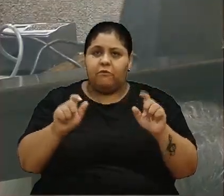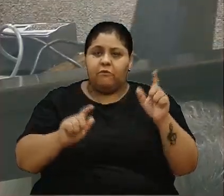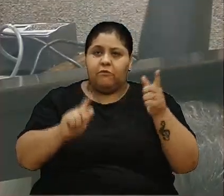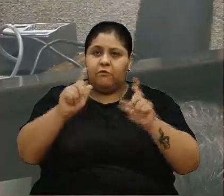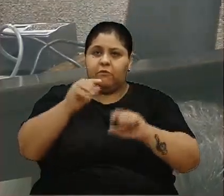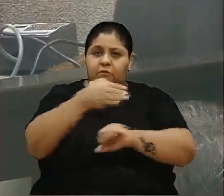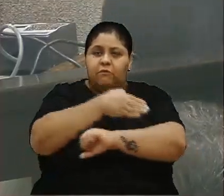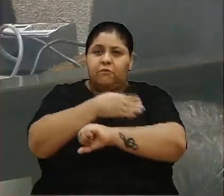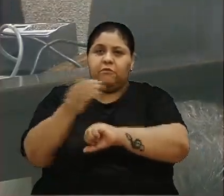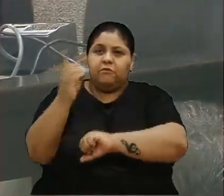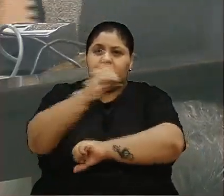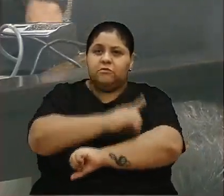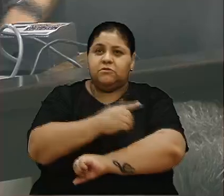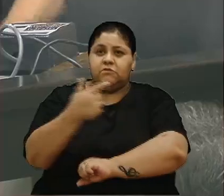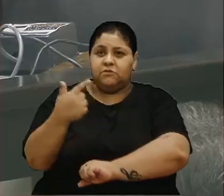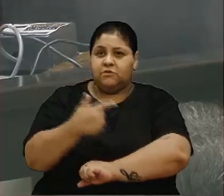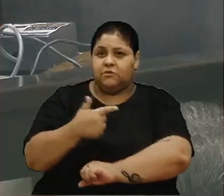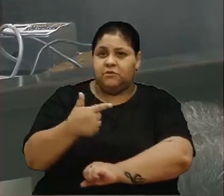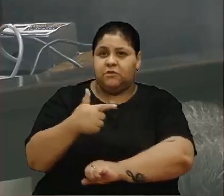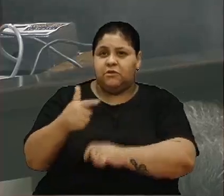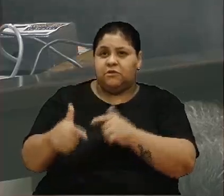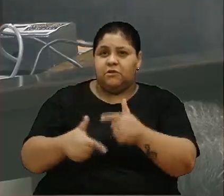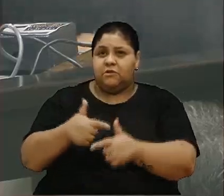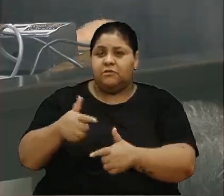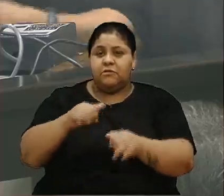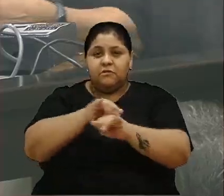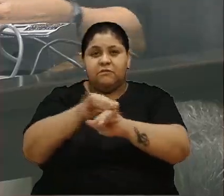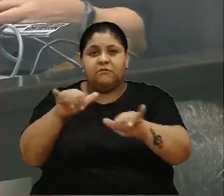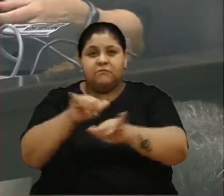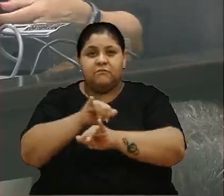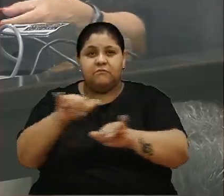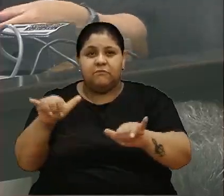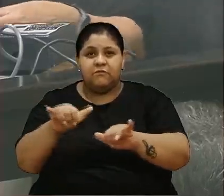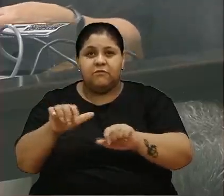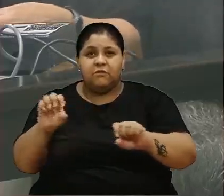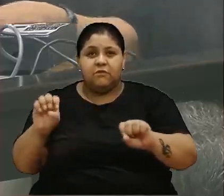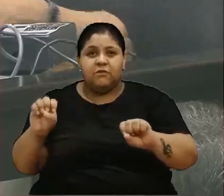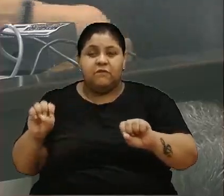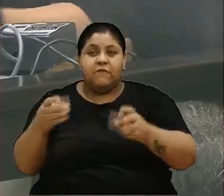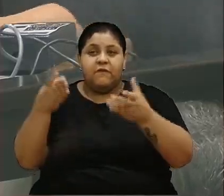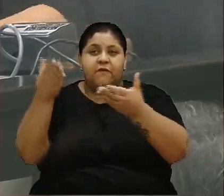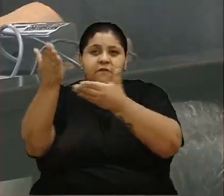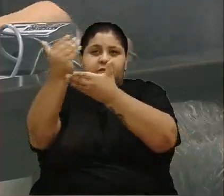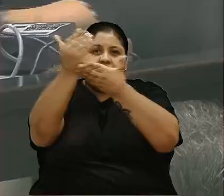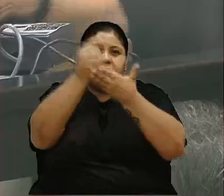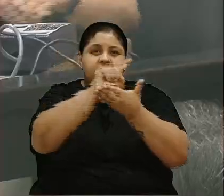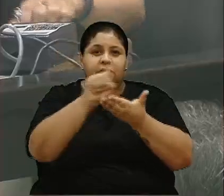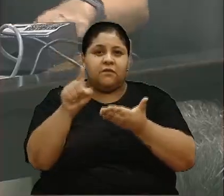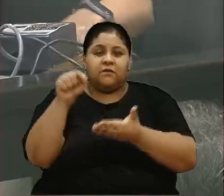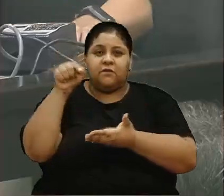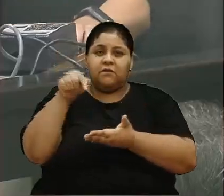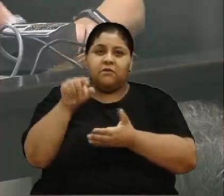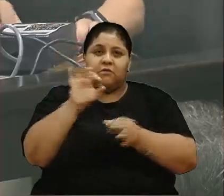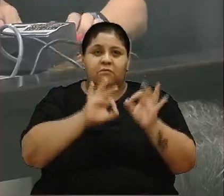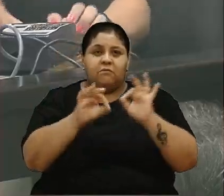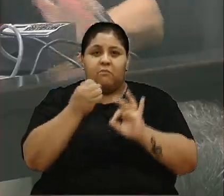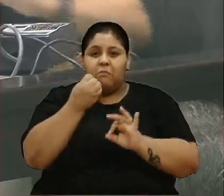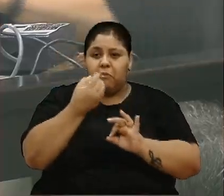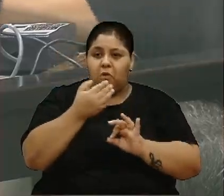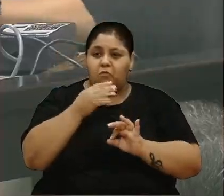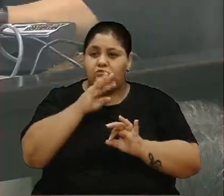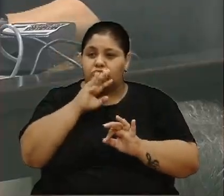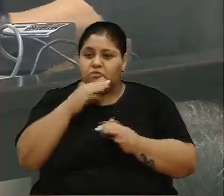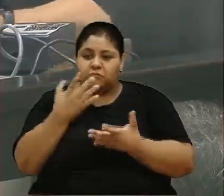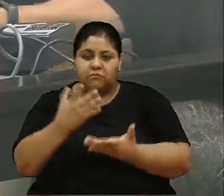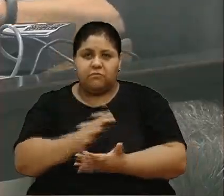dia 7. A gente tinha que estar trabalhando na divulgação da nossa festa das colheitas. E não está aqui ponderando se é bom, se é ruim, se é isso,